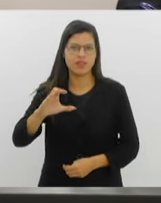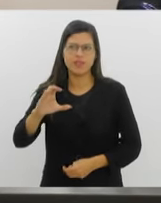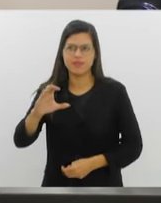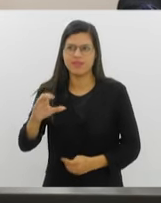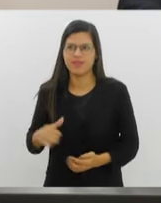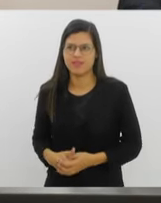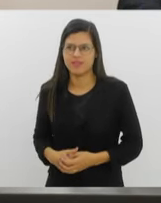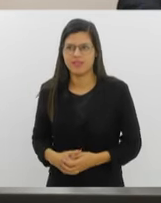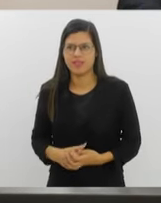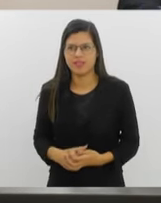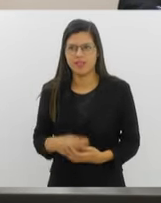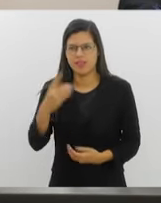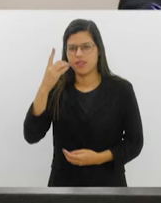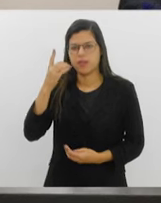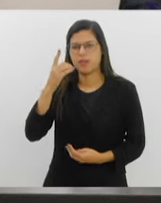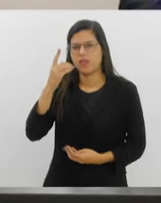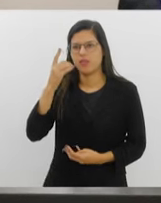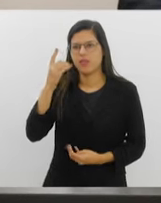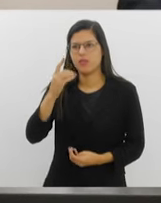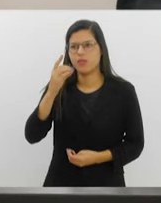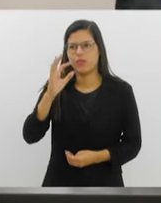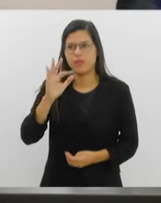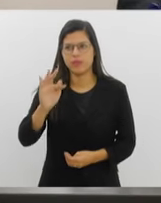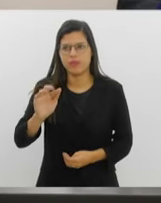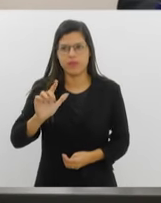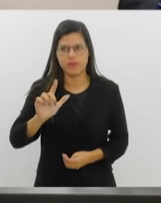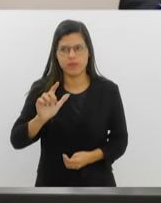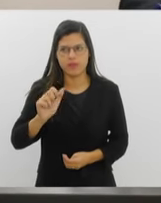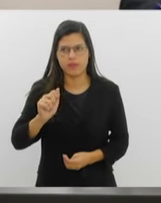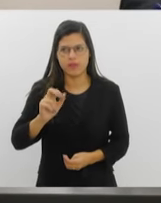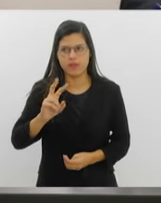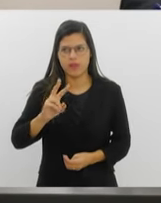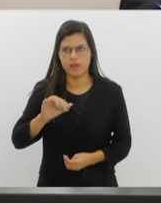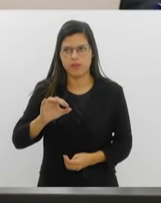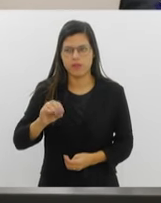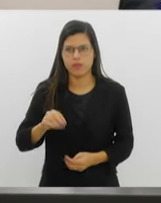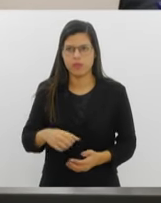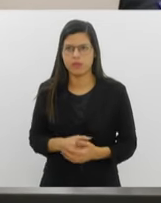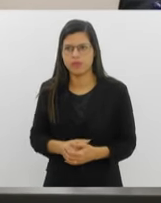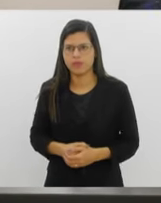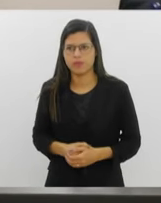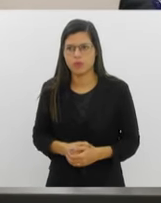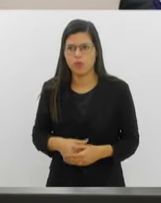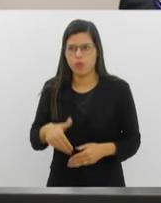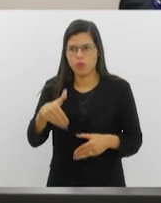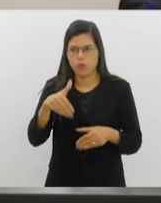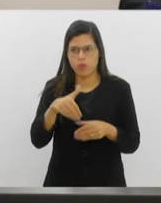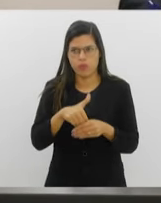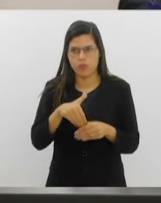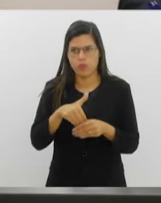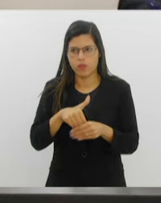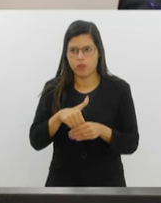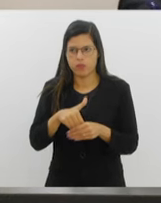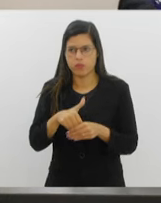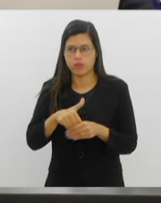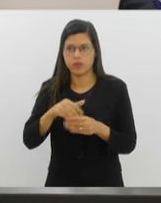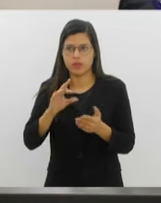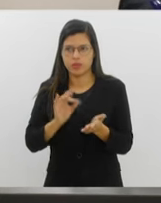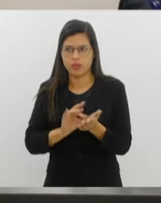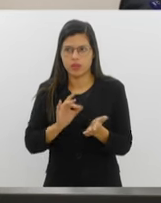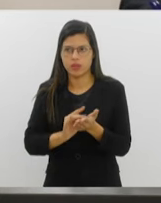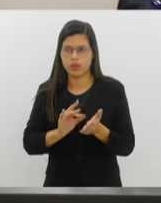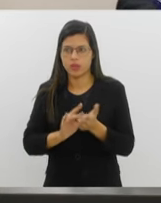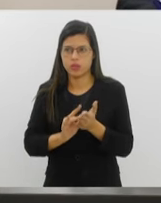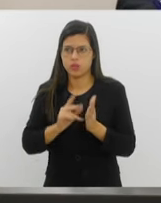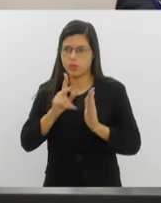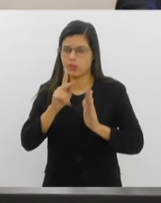deputado Serafini. O voto, na verdade não é nem em, não é nem discussão, porque o projeto